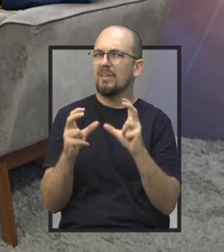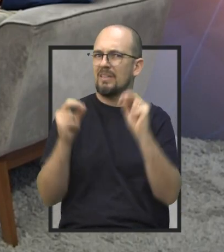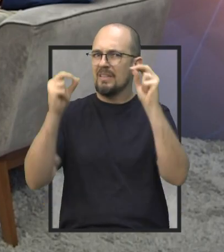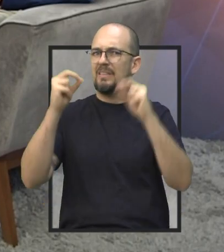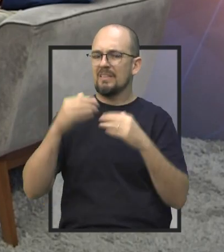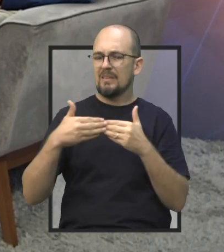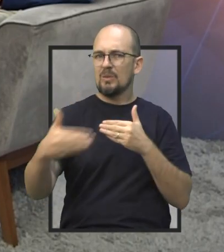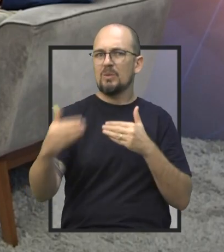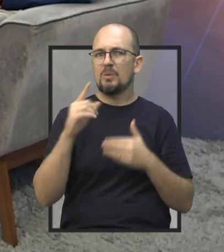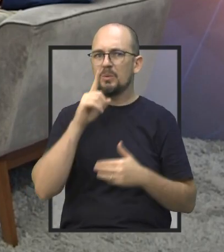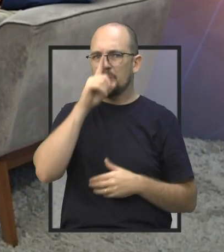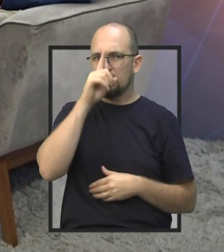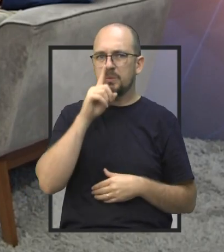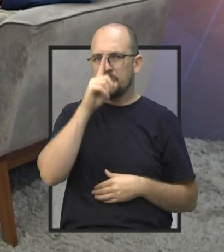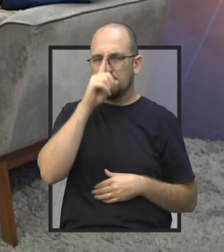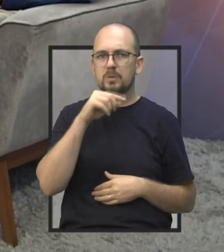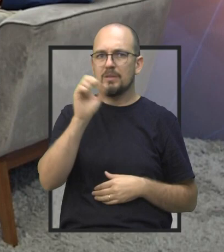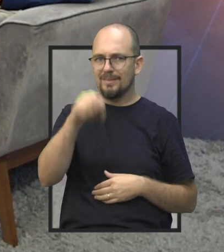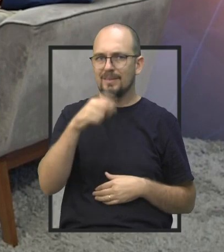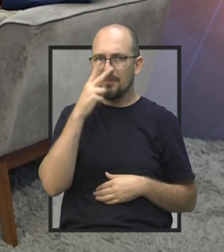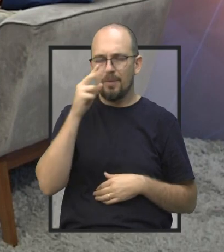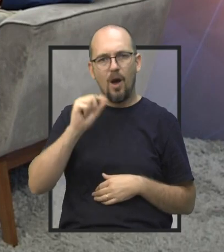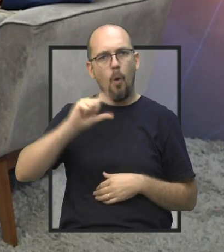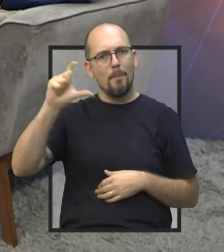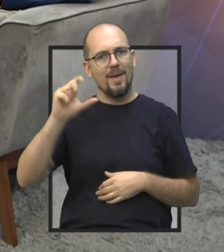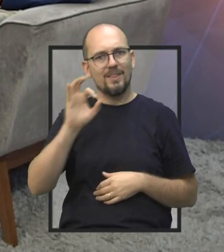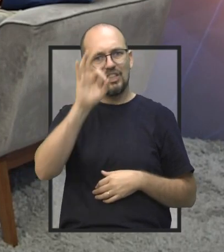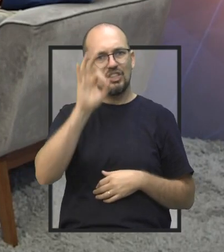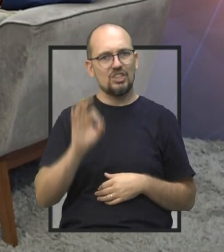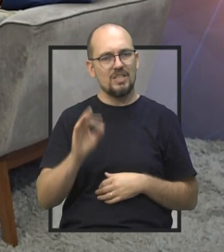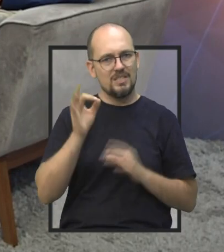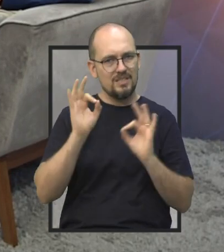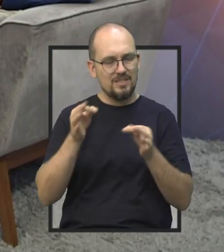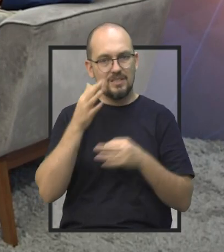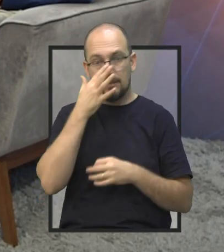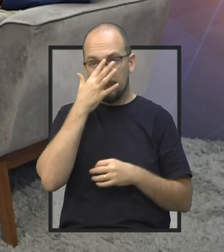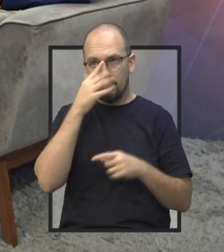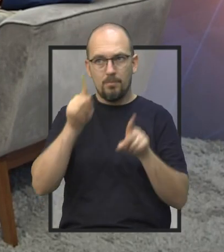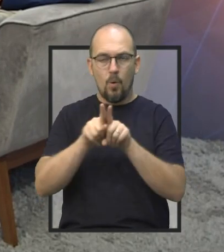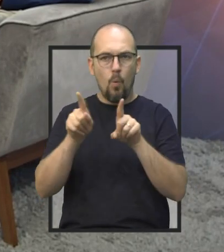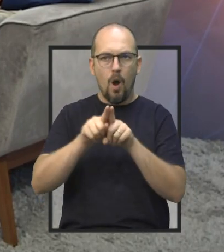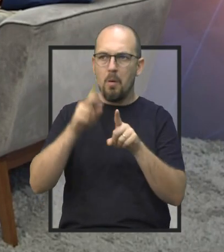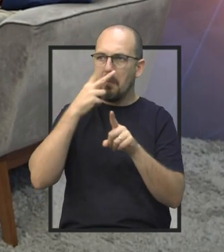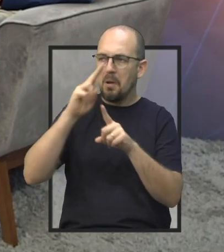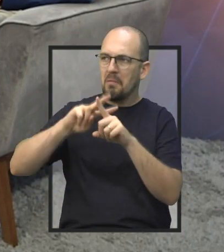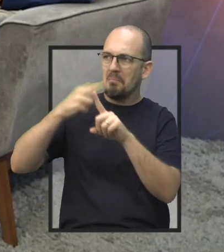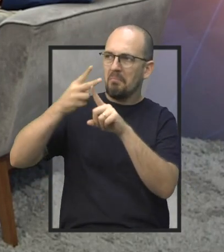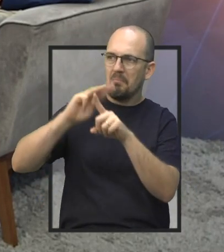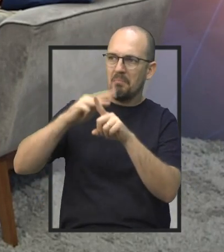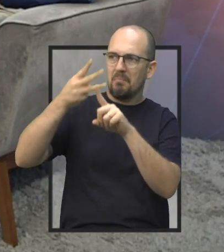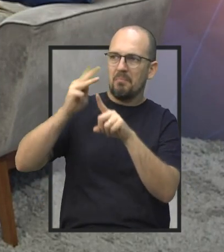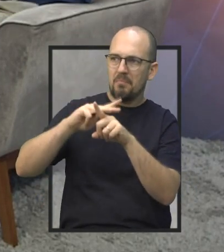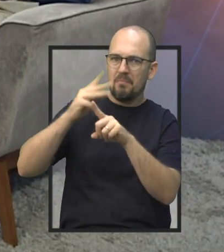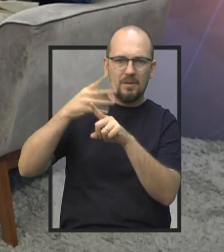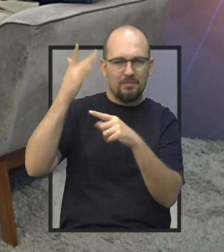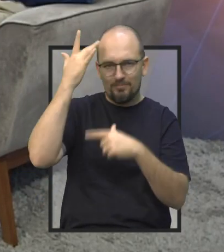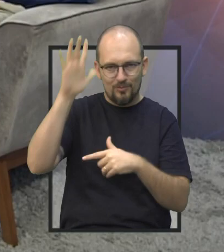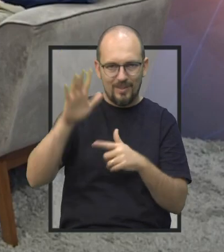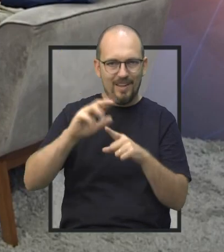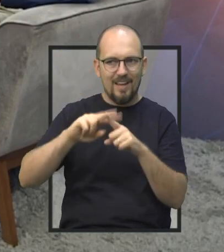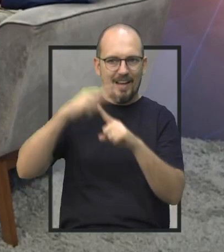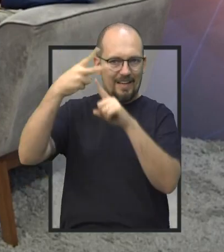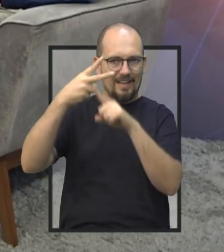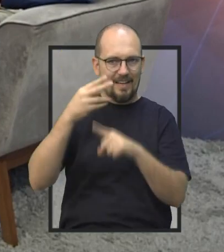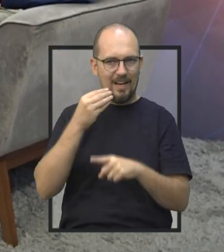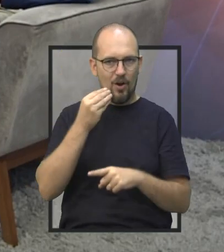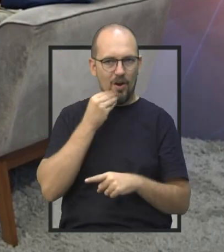do pescoço, deve aumentar drasticamente, elevado a nem sei qual potência, não é mesmo? Pois é, estima-se